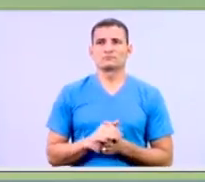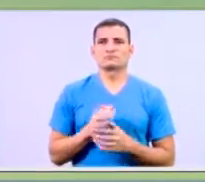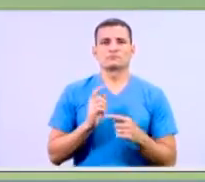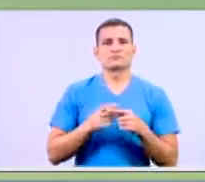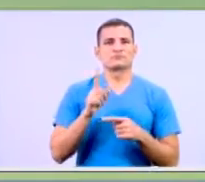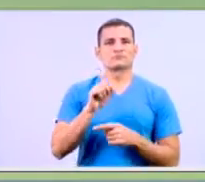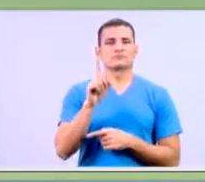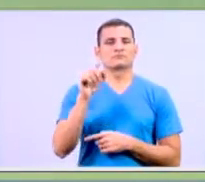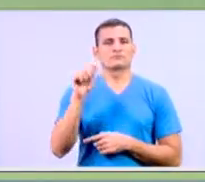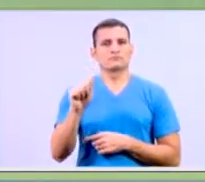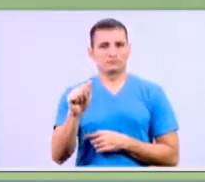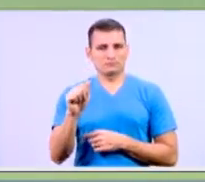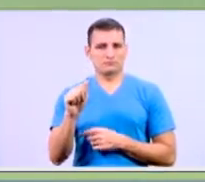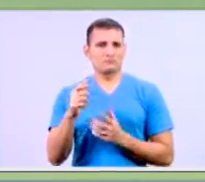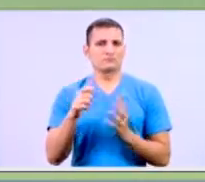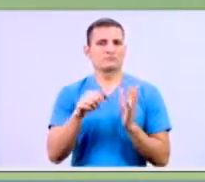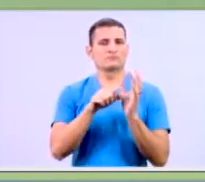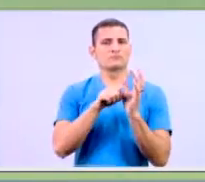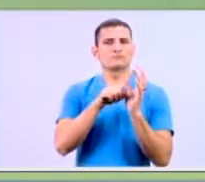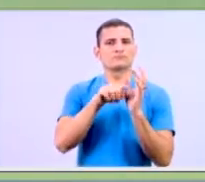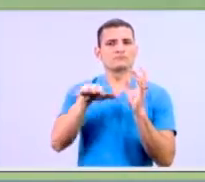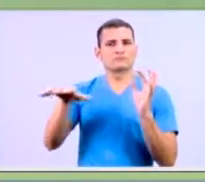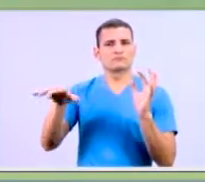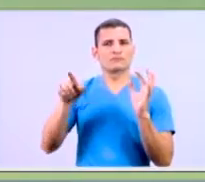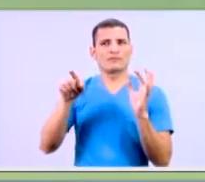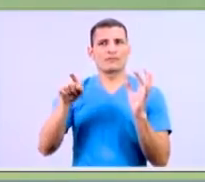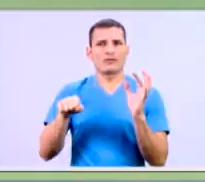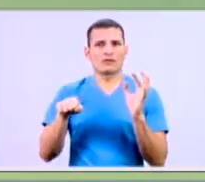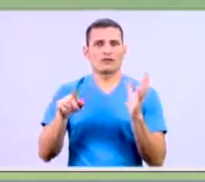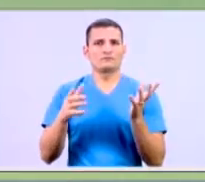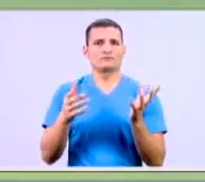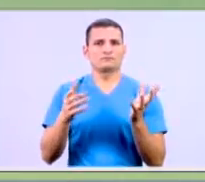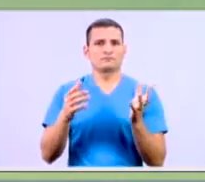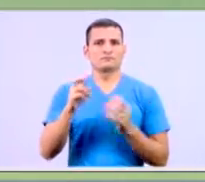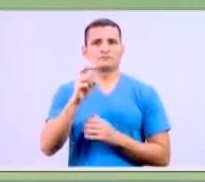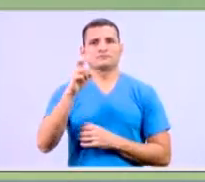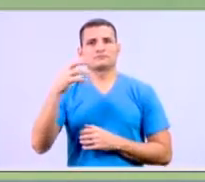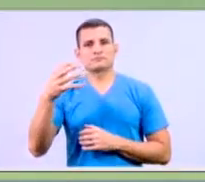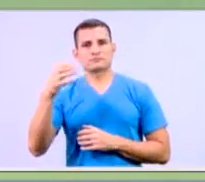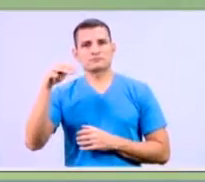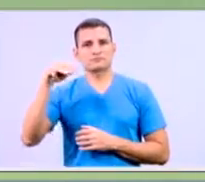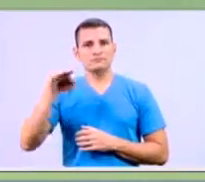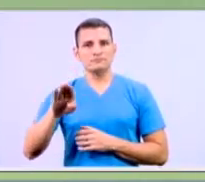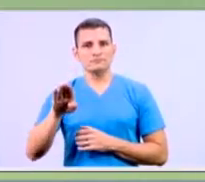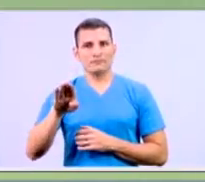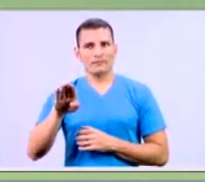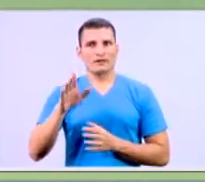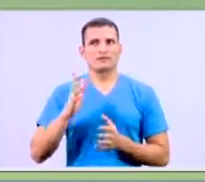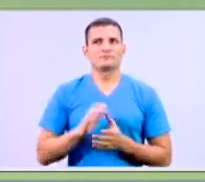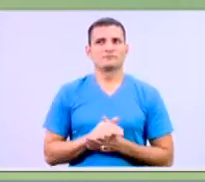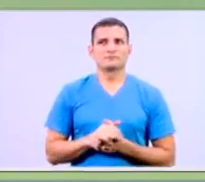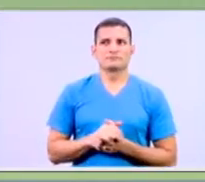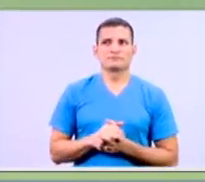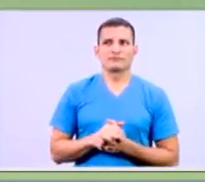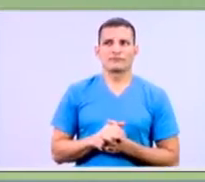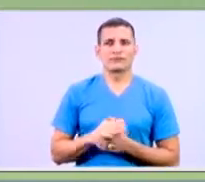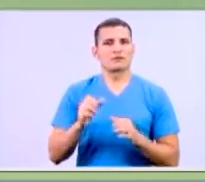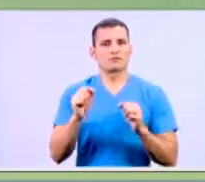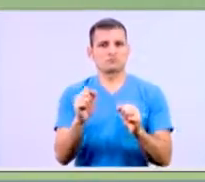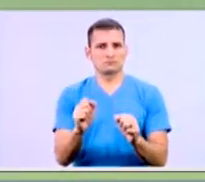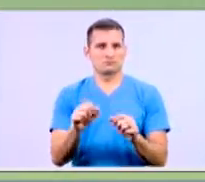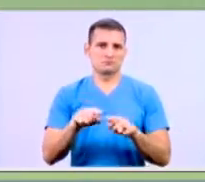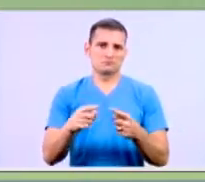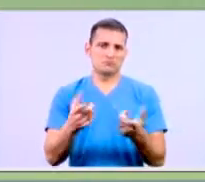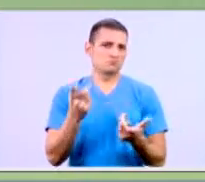A, já que a taxa de transmissão é de 54 megabits? Até poderia ser, só que é muito